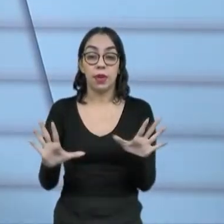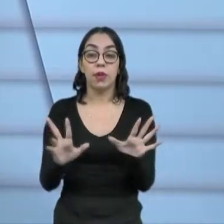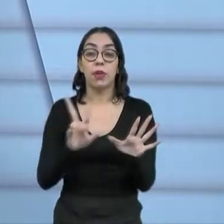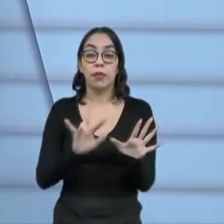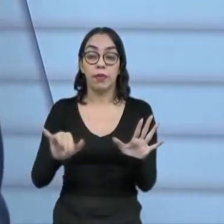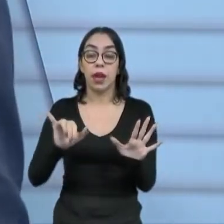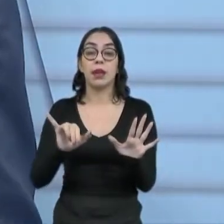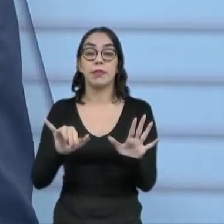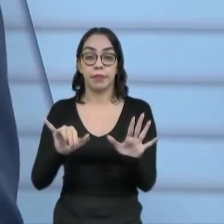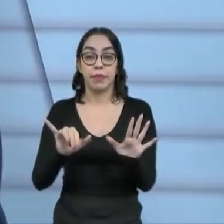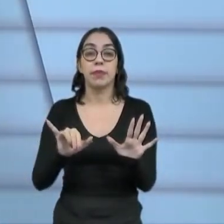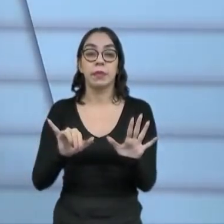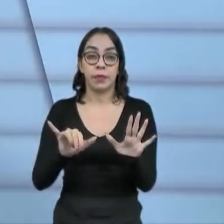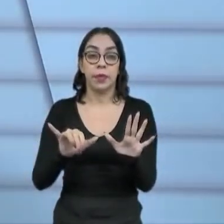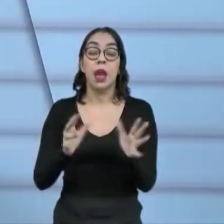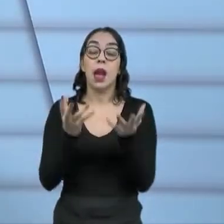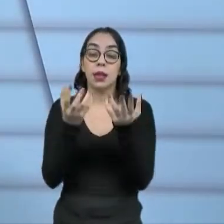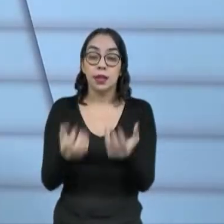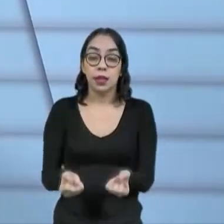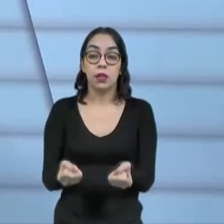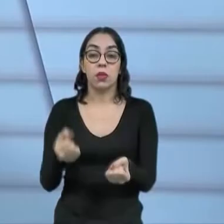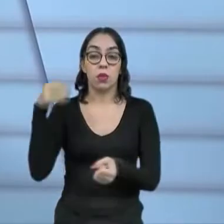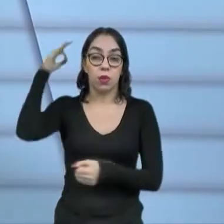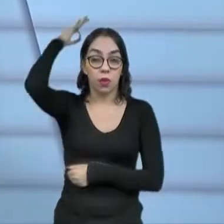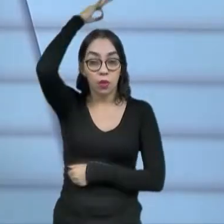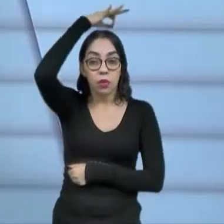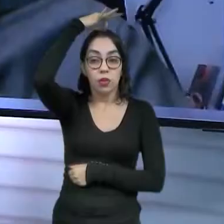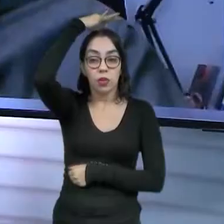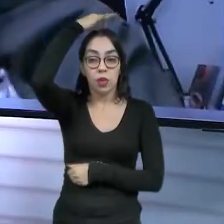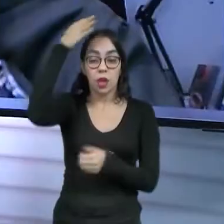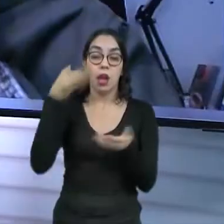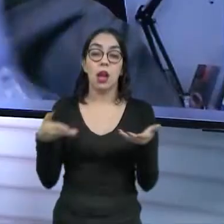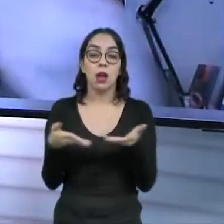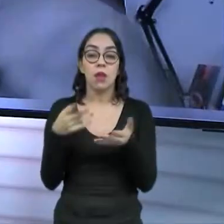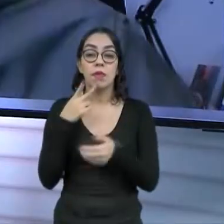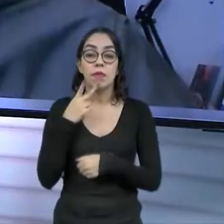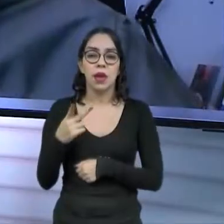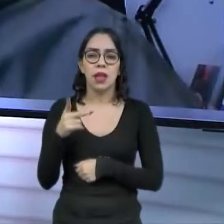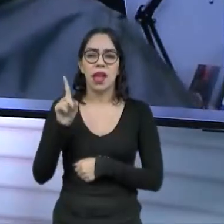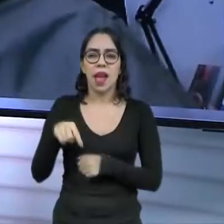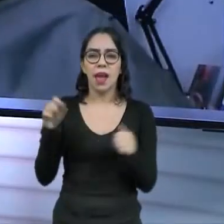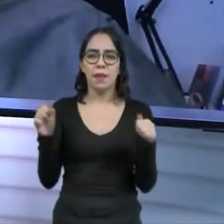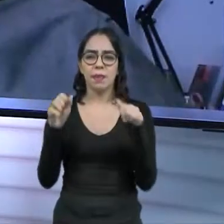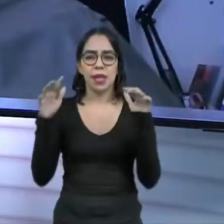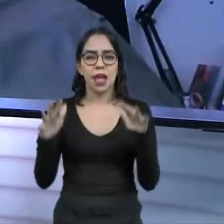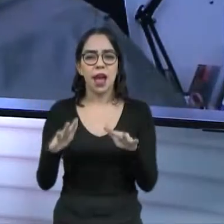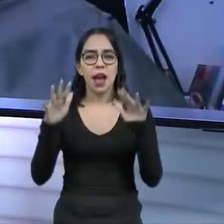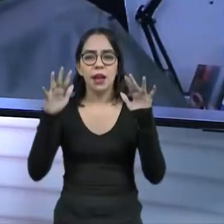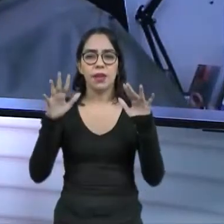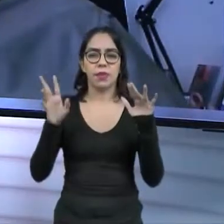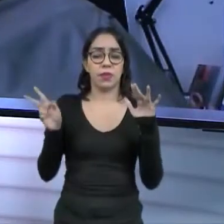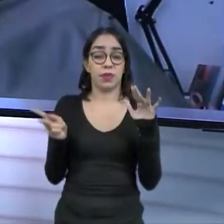Cícero. Lira, a gente estava falando exatamente sobre o milagre da beata, o suposto milagre, enfim, que a igreja mandou